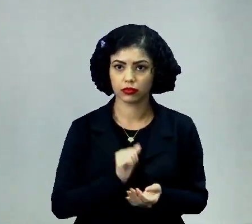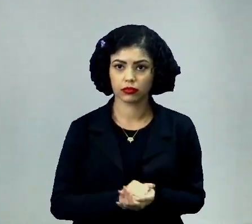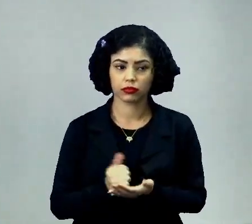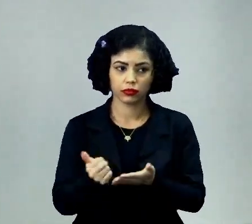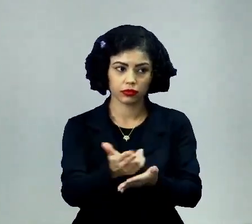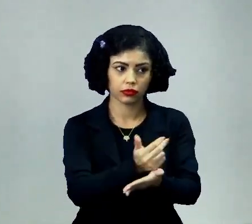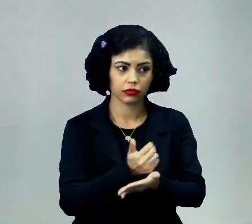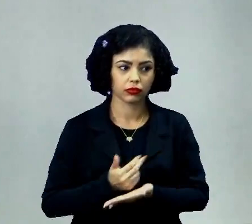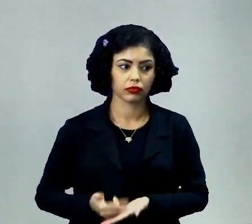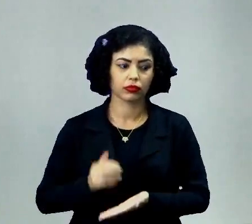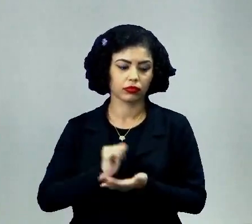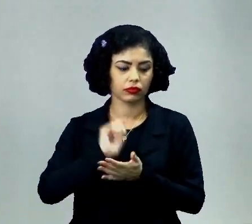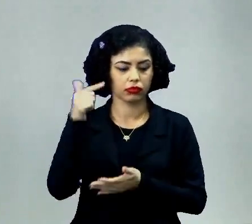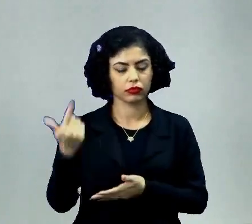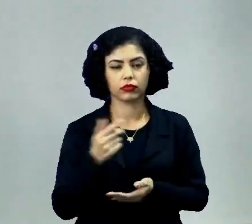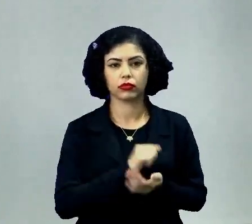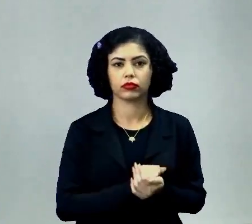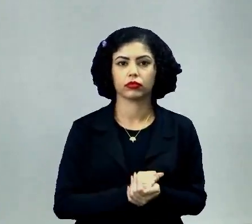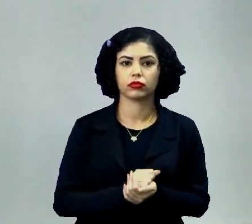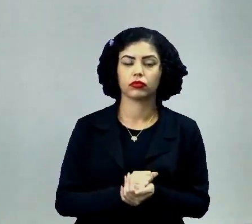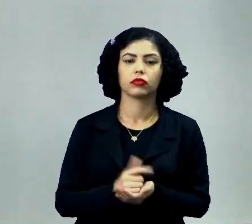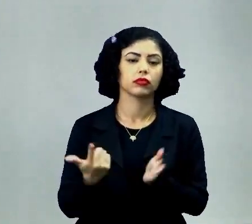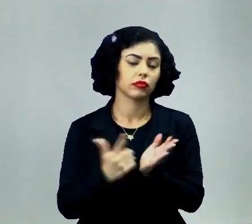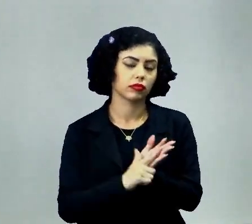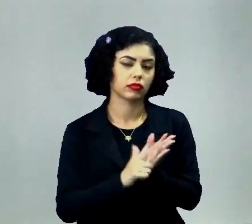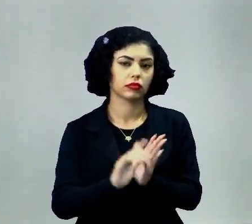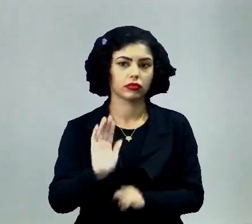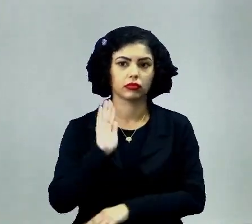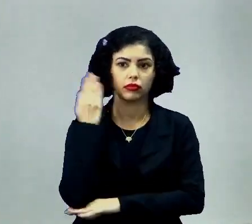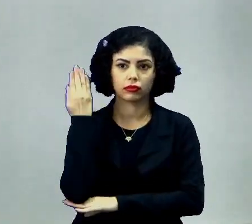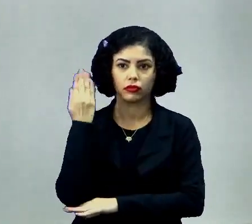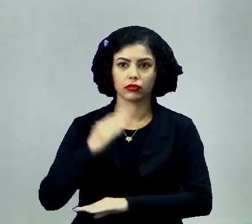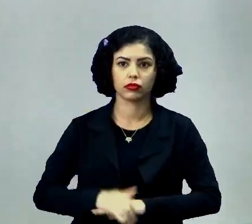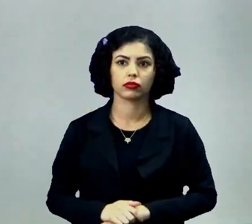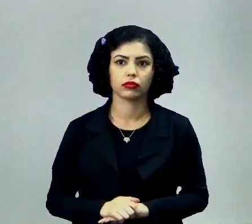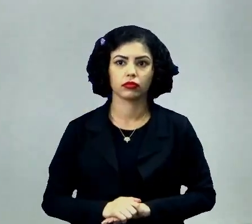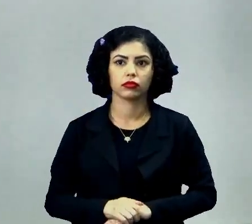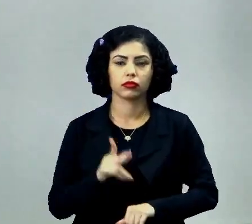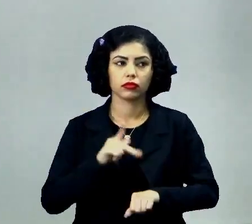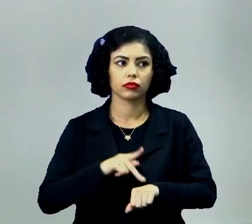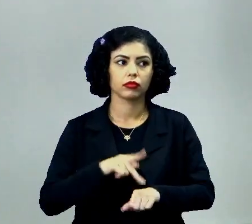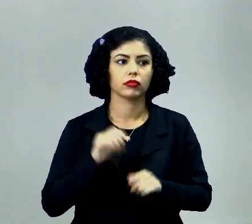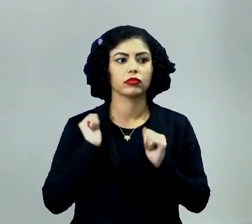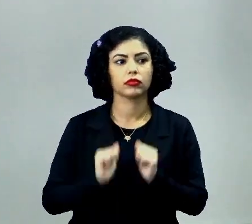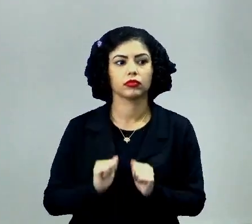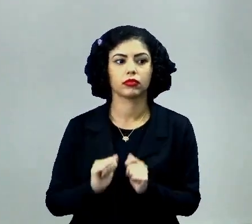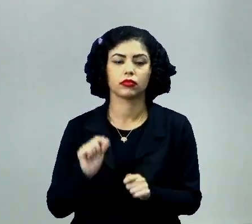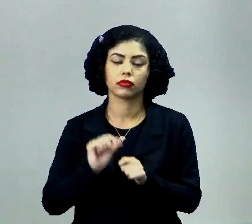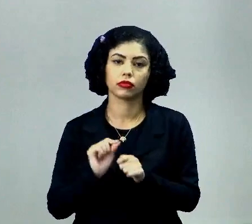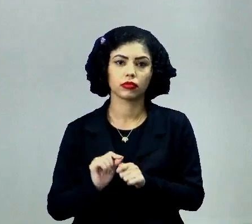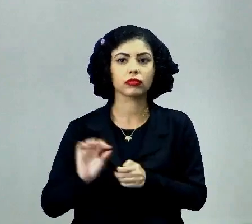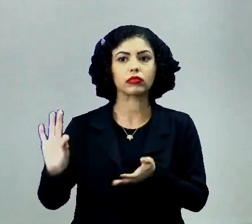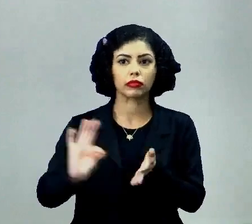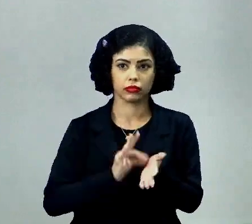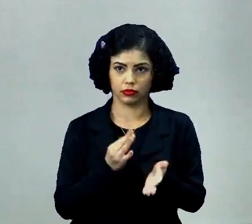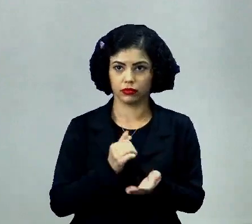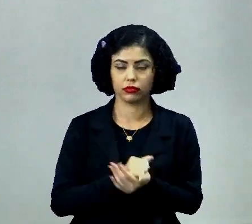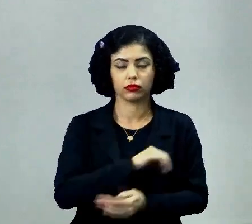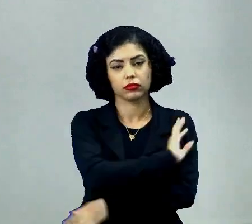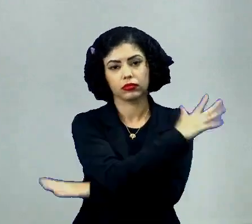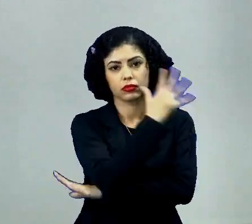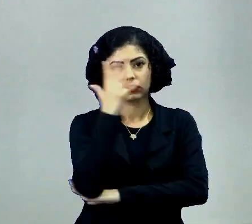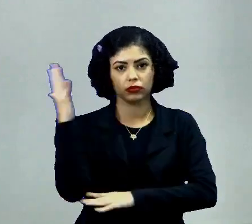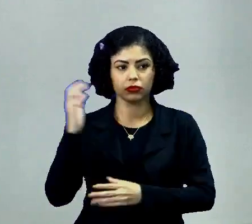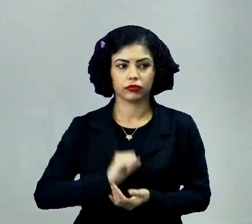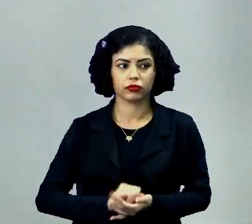Eram desenhadas, ali em pedaços de madeira, em pedaços de pedra, para poder deixar registrado uma